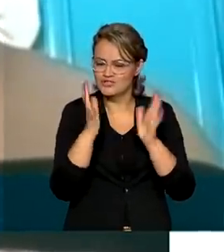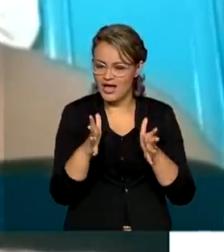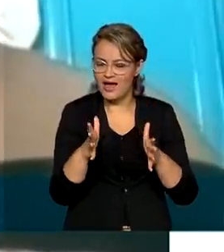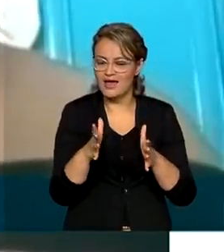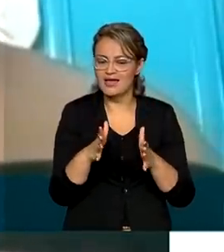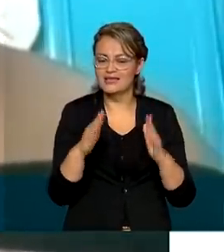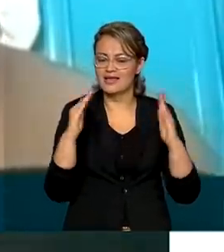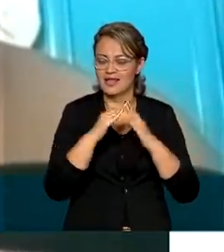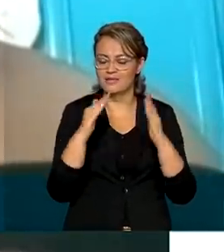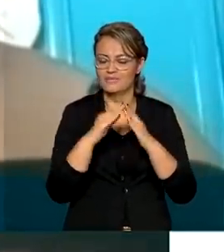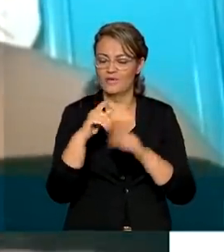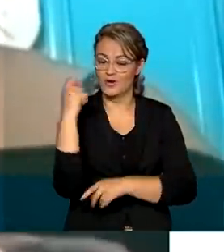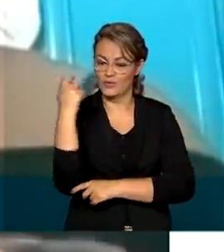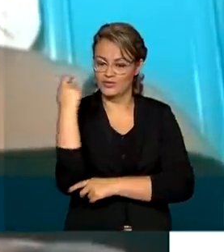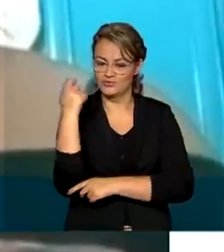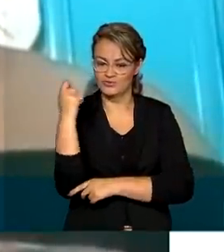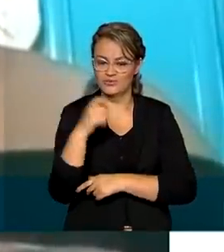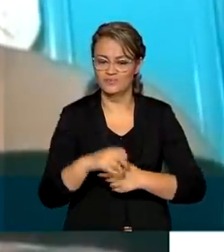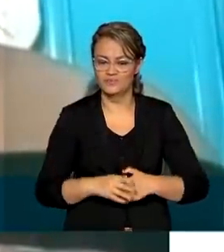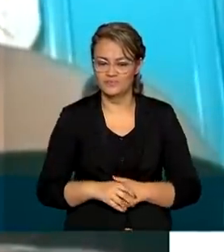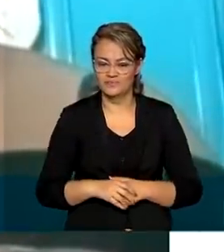hoje mora no Rio Grande do Sul.